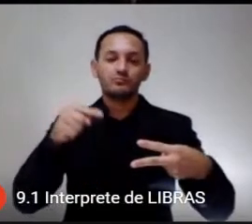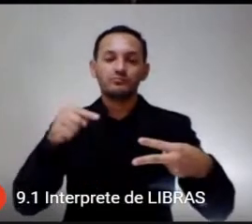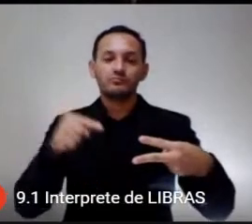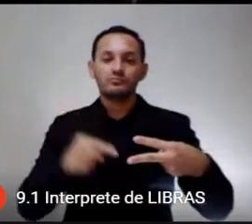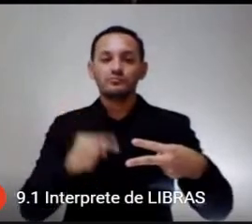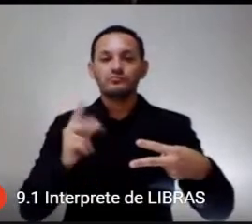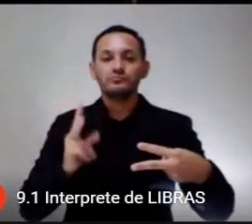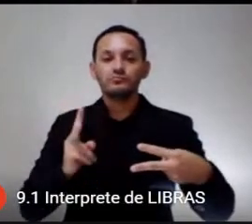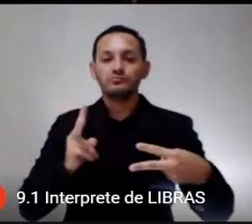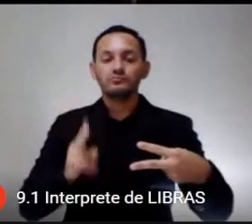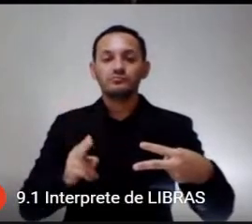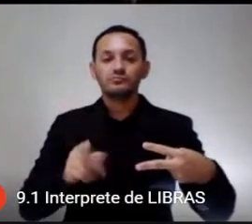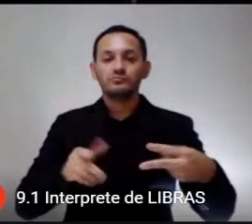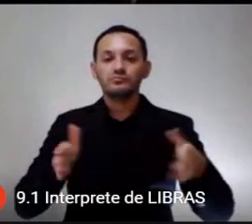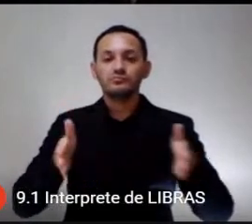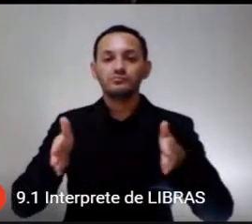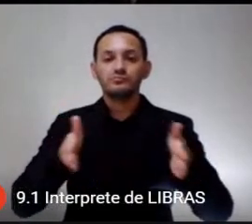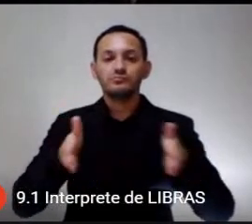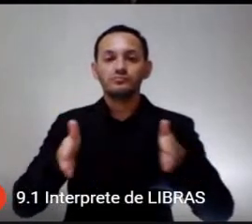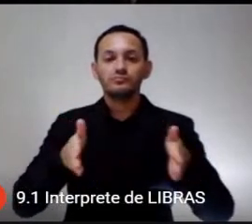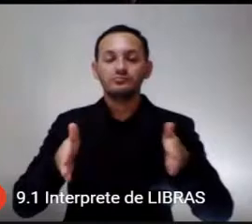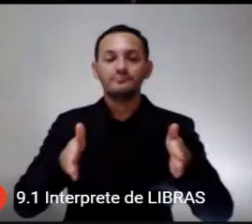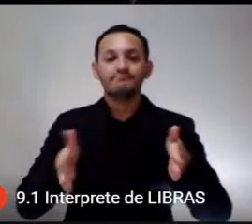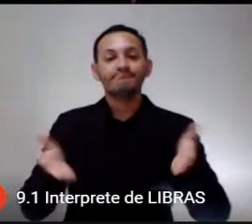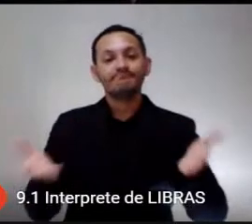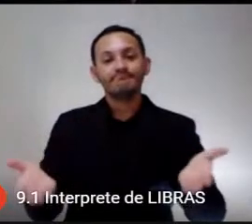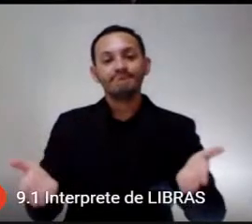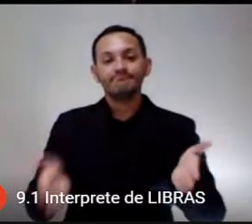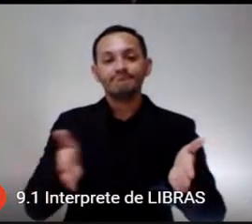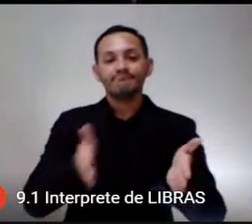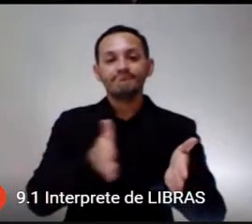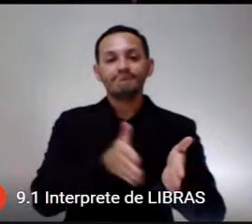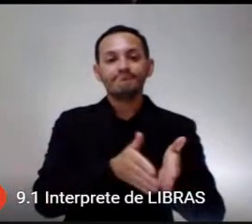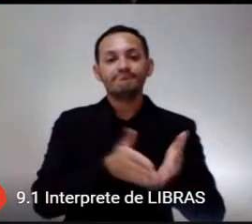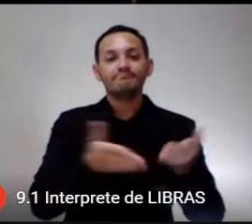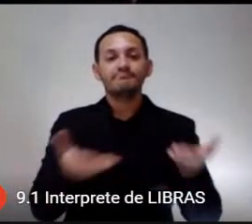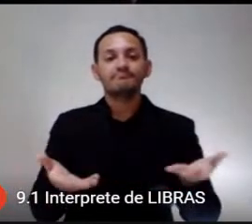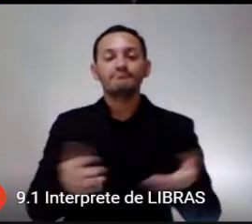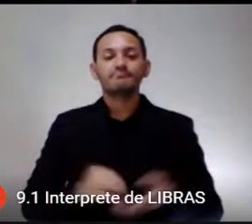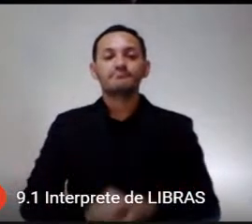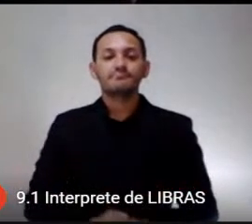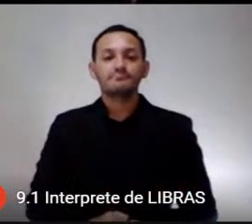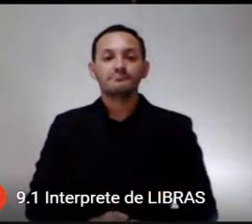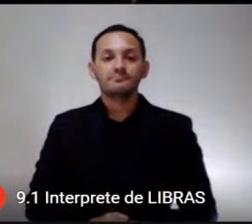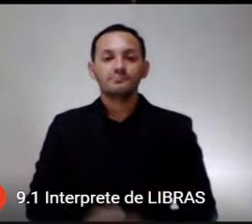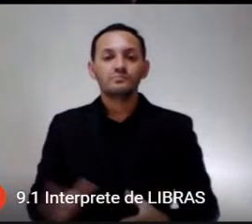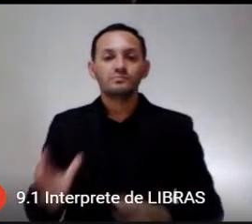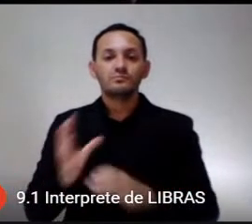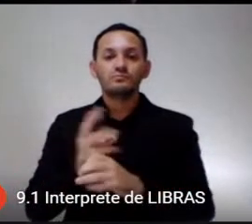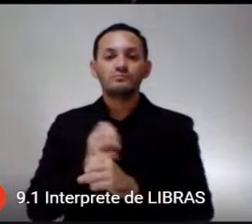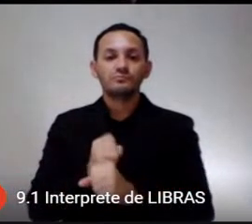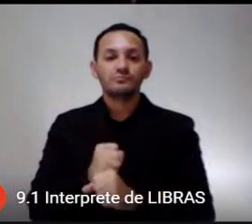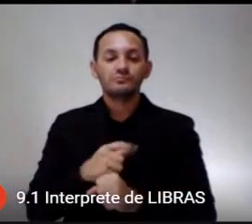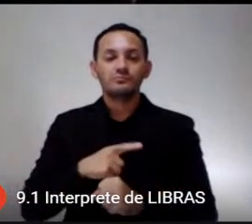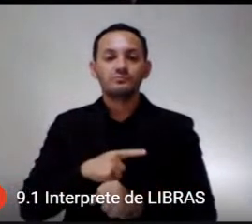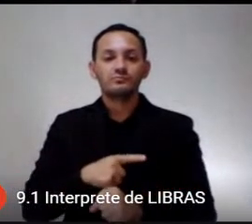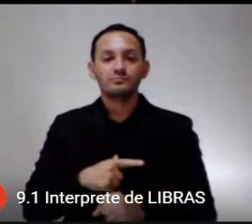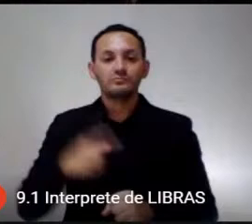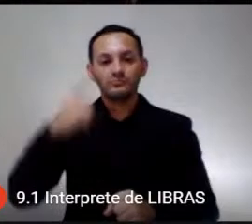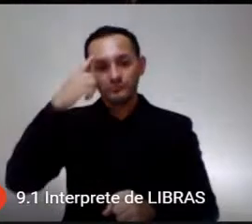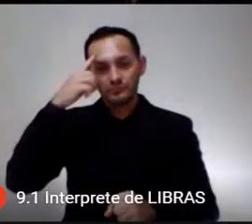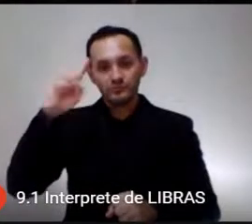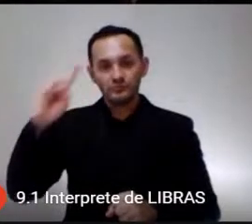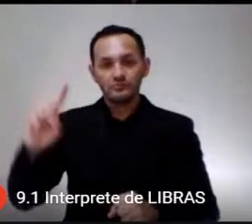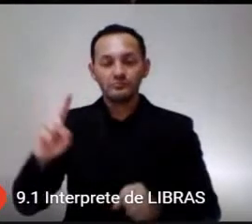mesmo marco temporal para a fluência de ambos os recursos, né, contados da colocação da respectiva listagem à disposição